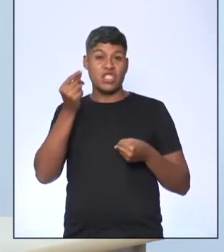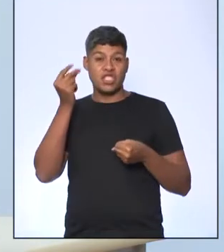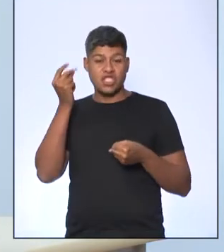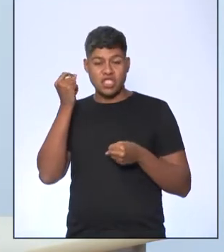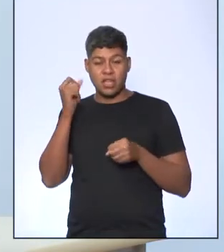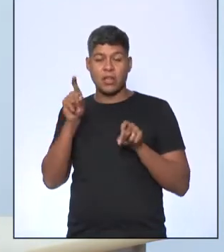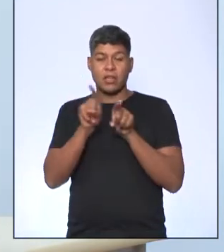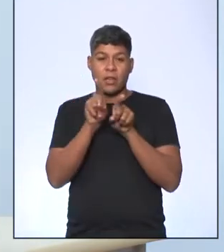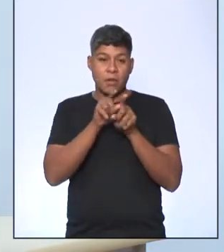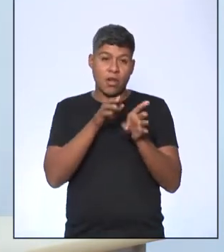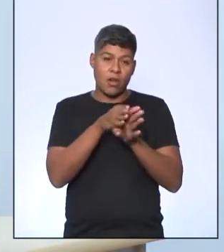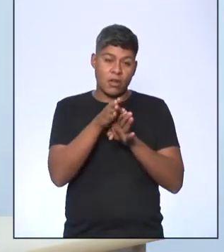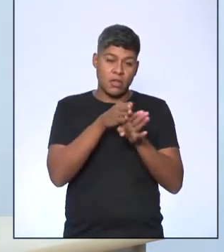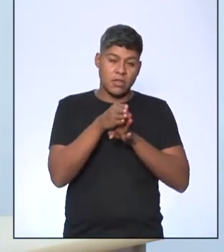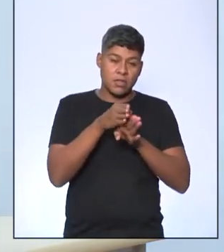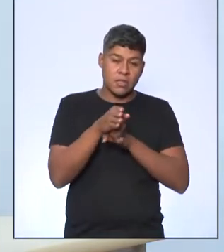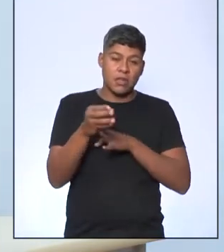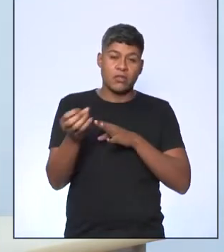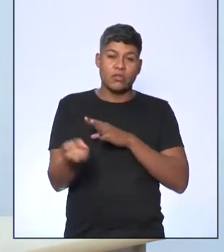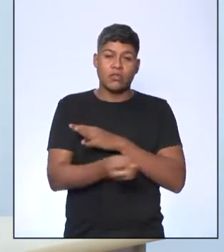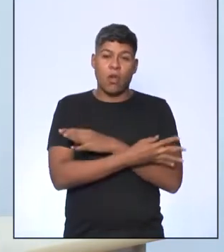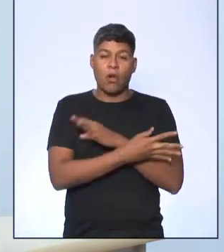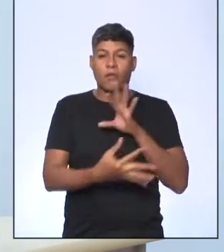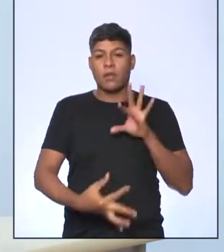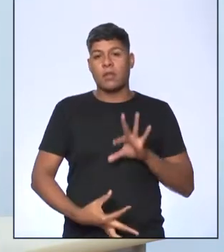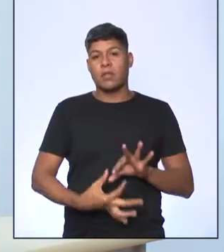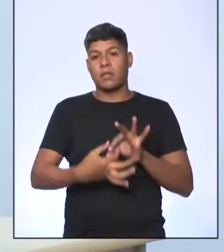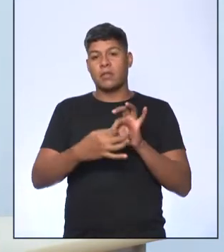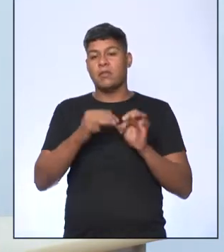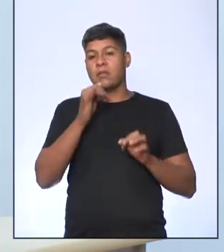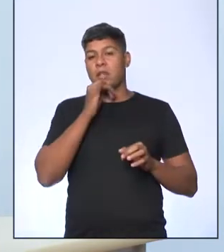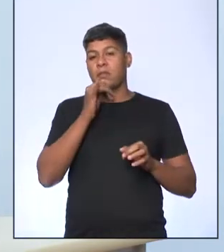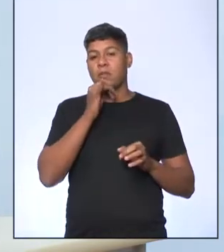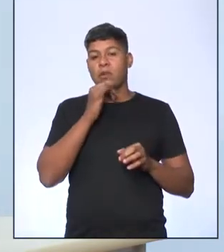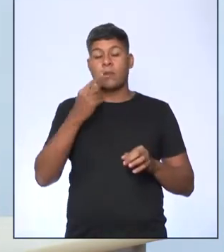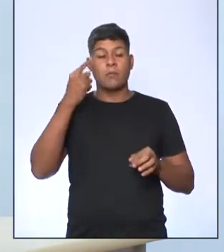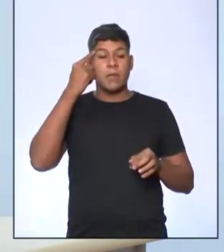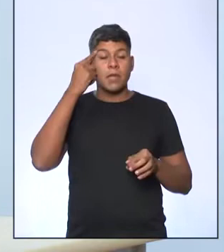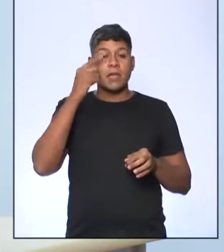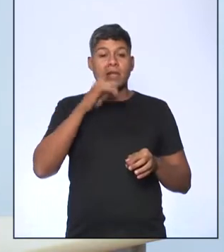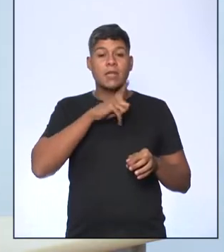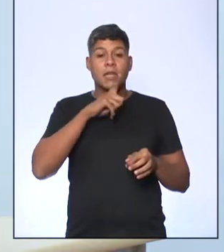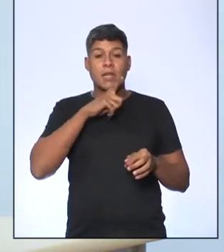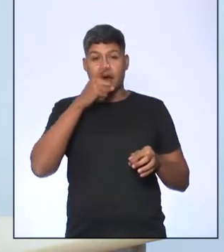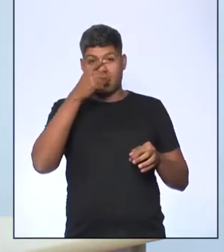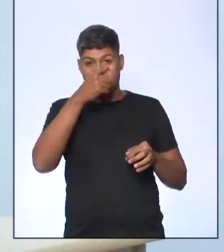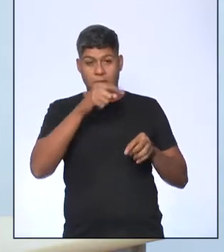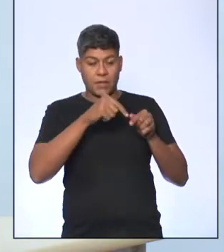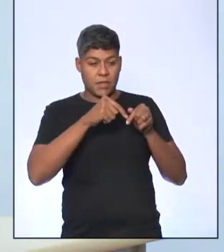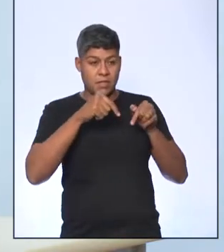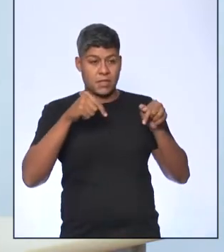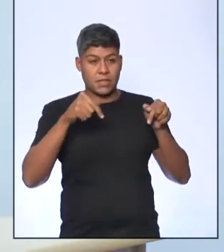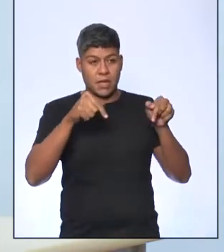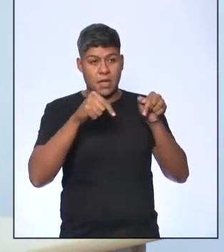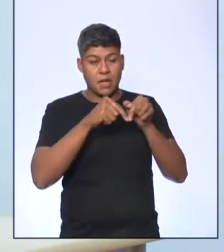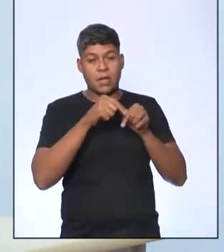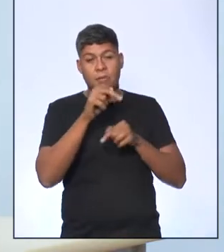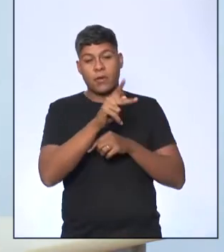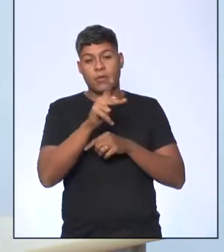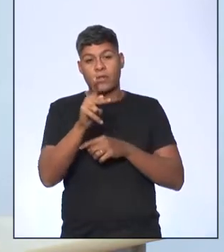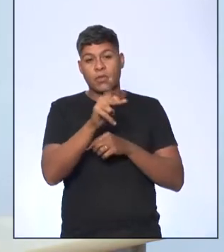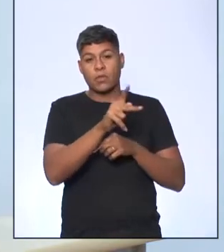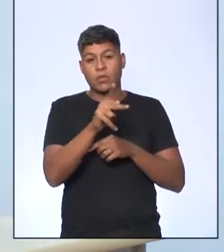orientação adequada para formar as novas ligações. Seria mais ou menos assim. Imagina só que você está lá na sua sala, daí a